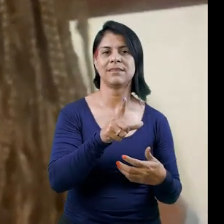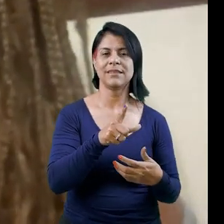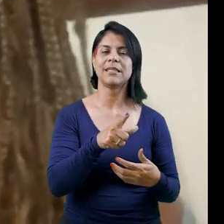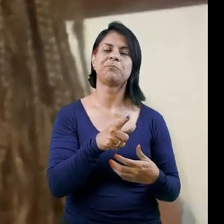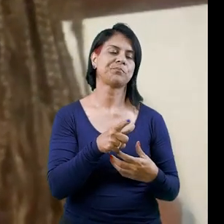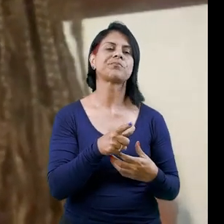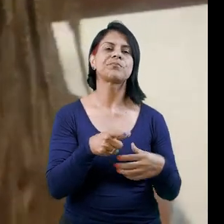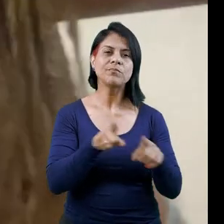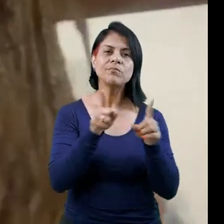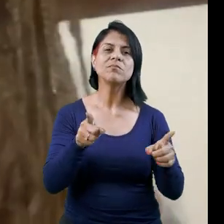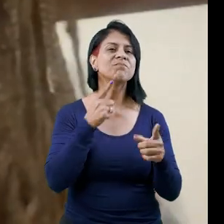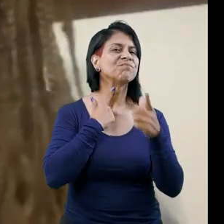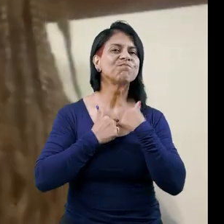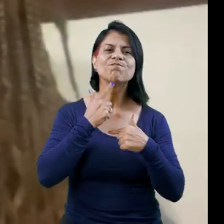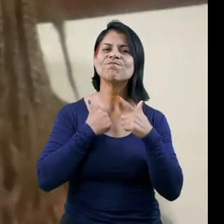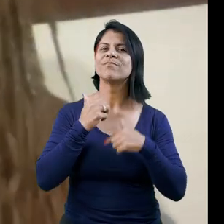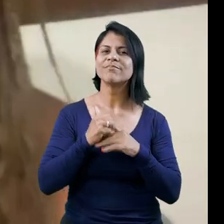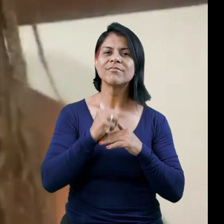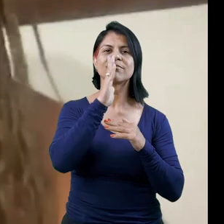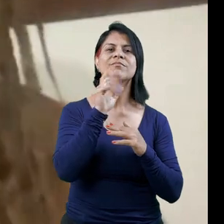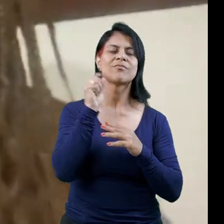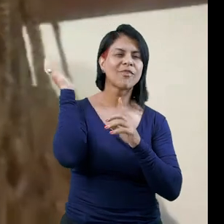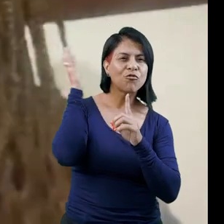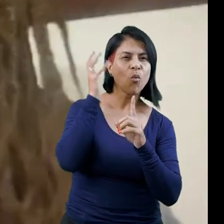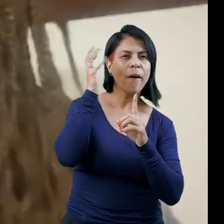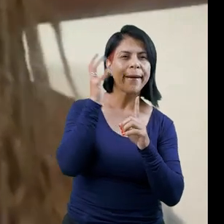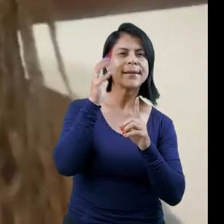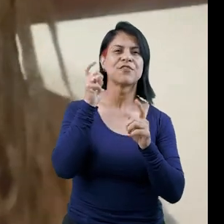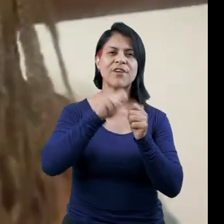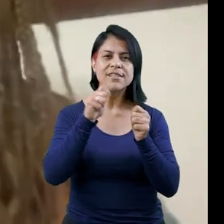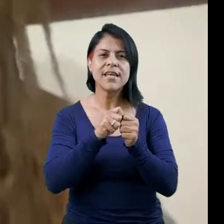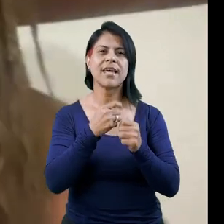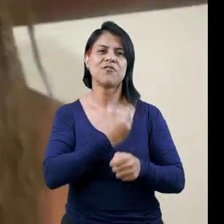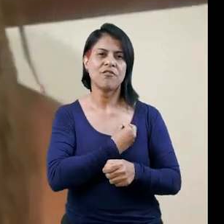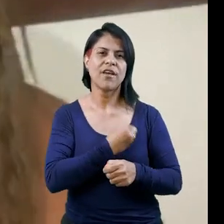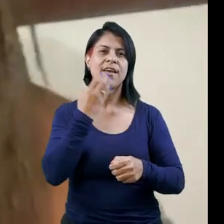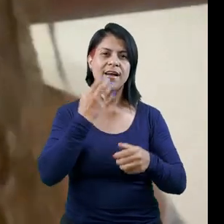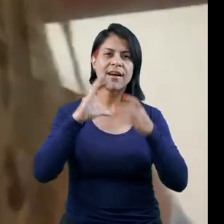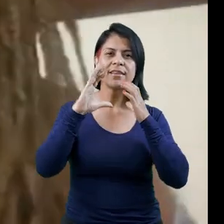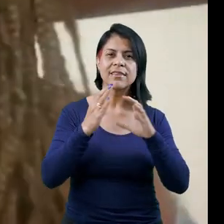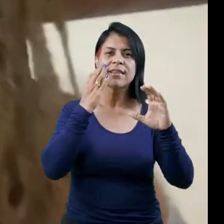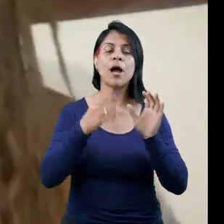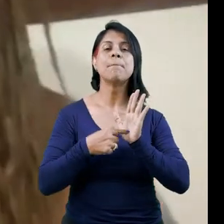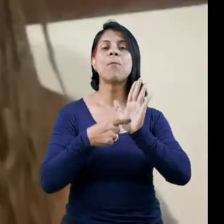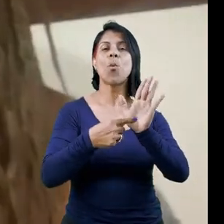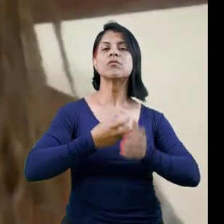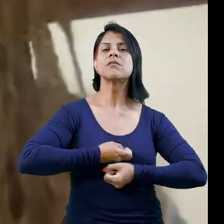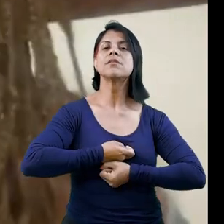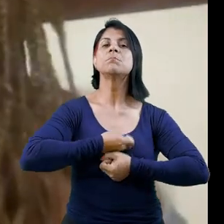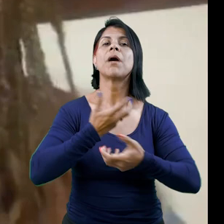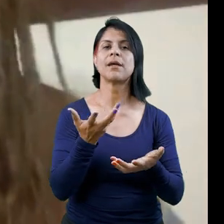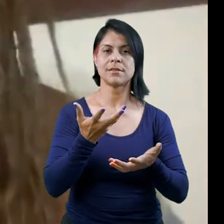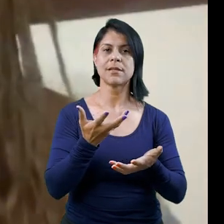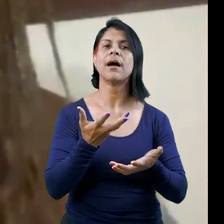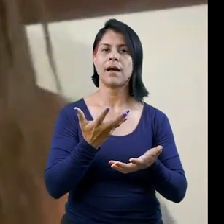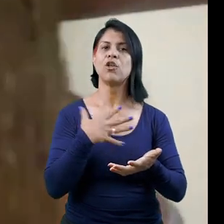por essa sede mesmo de fazer, de viver, de cantar, de manifestar, de expressar